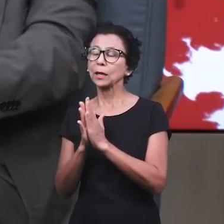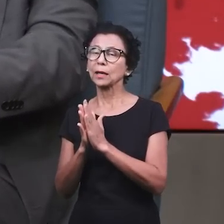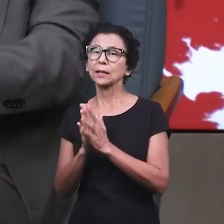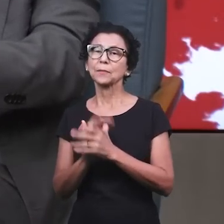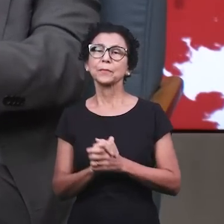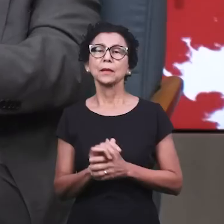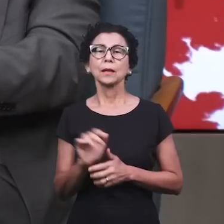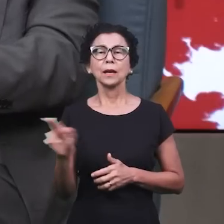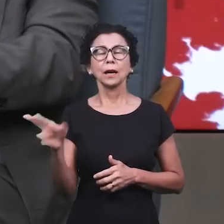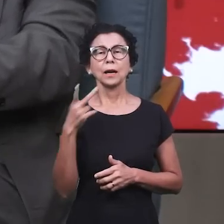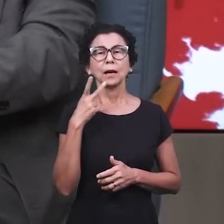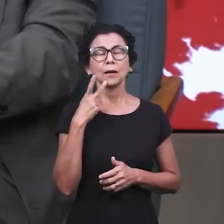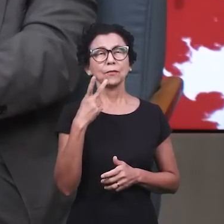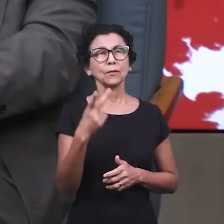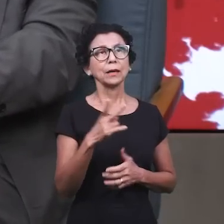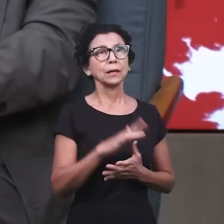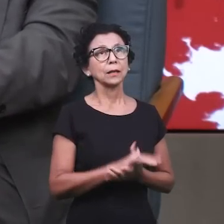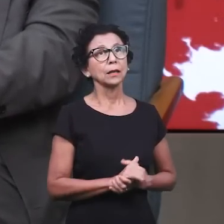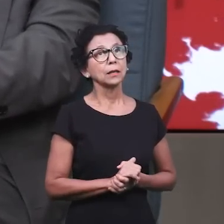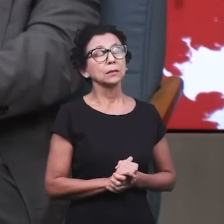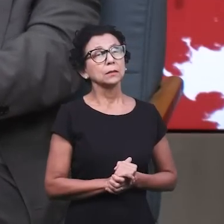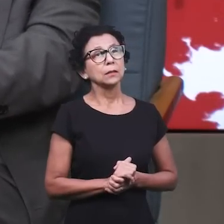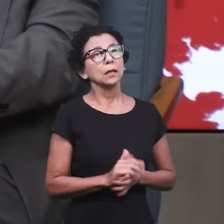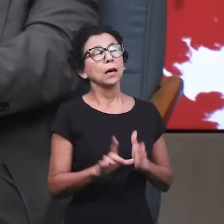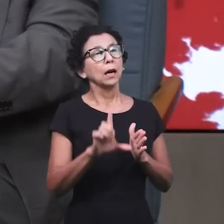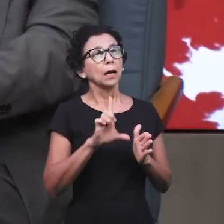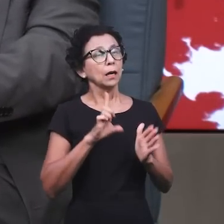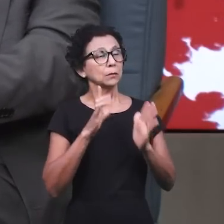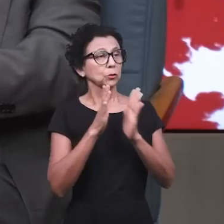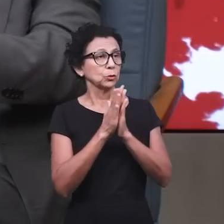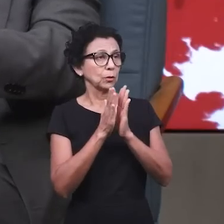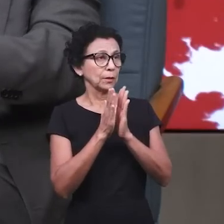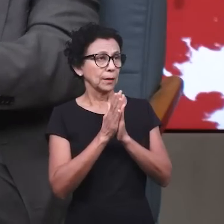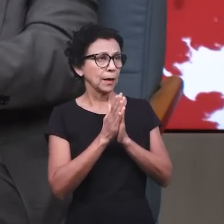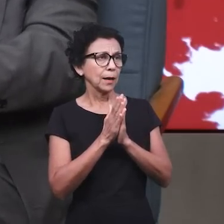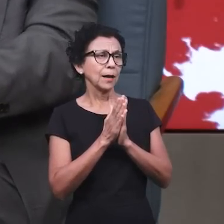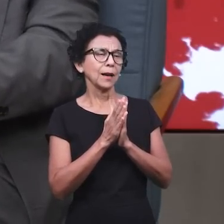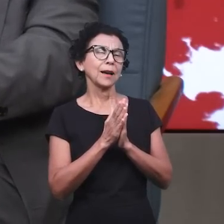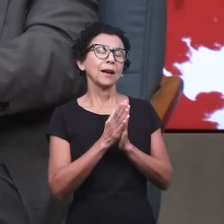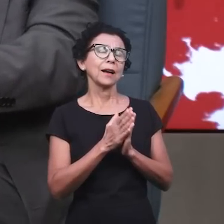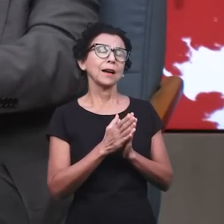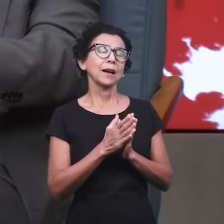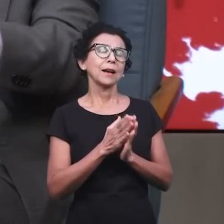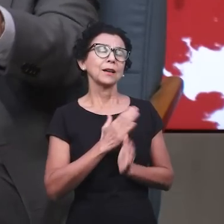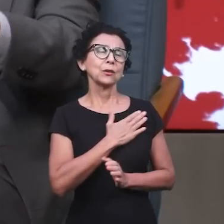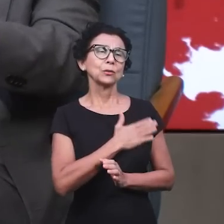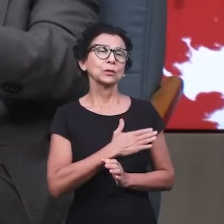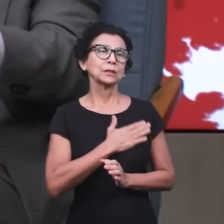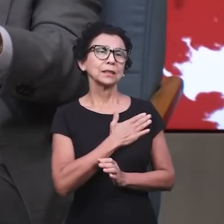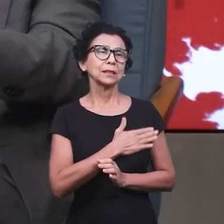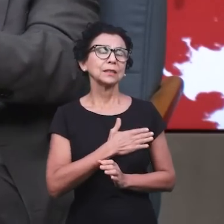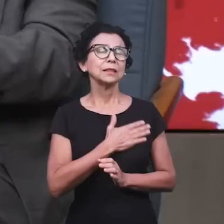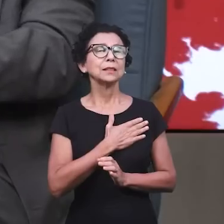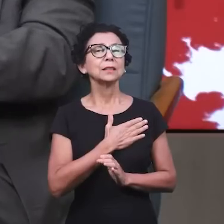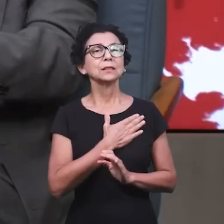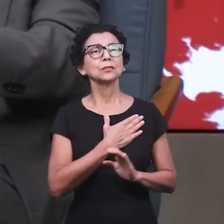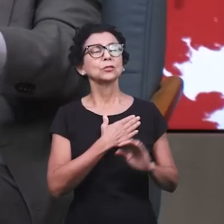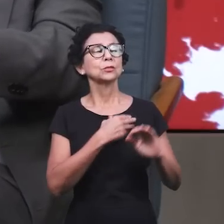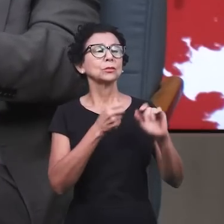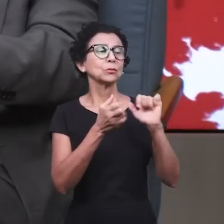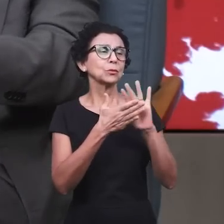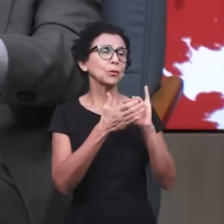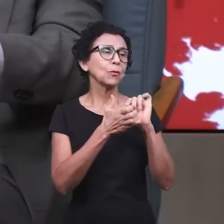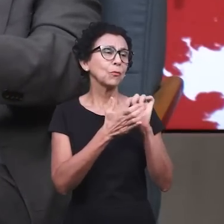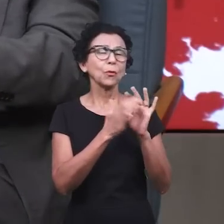sabidamente diz: eu gostaria que antes que o pastor orasse, eu gostaria de cantar um louvor, que o grupo cantasse ou